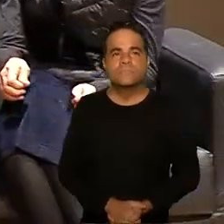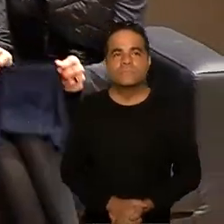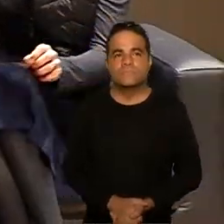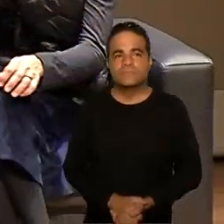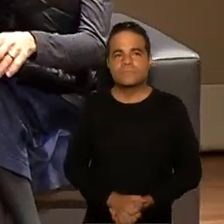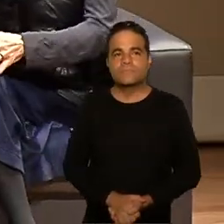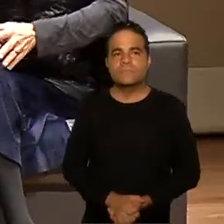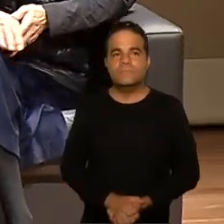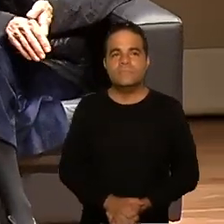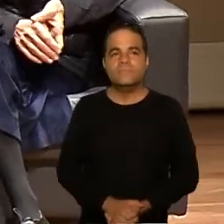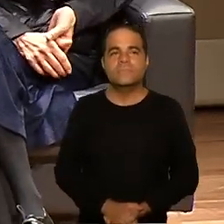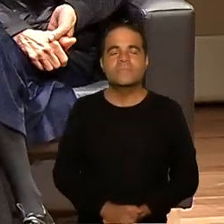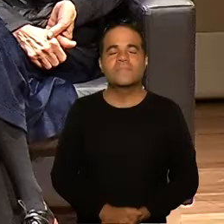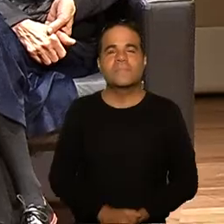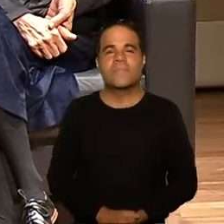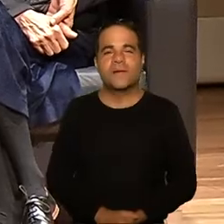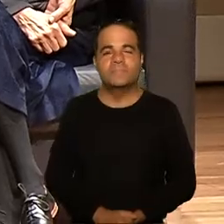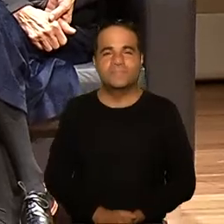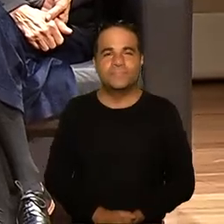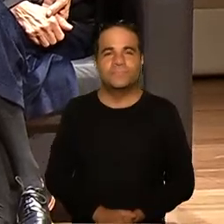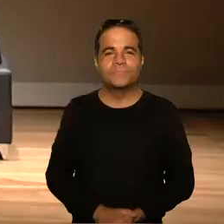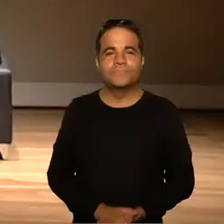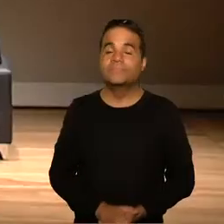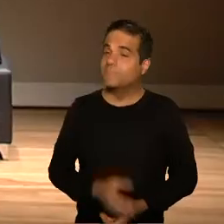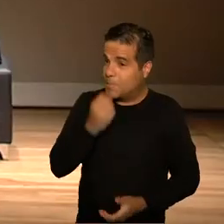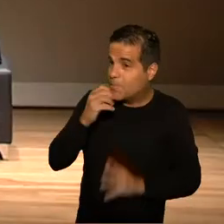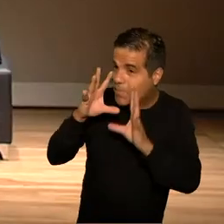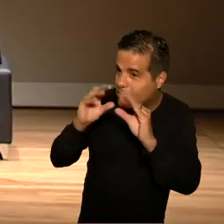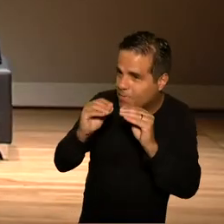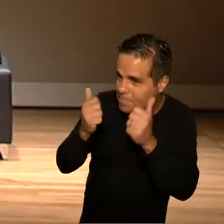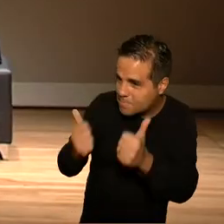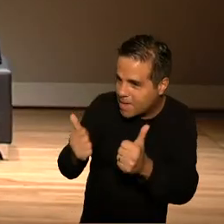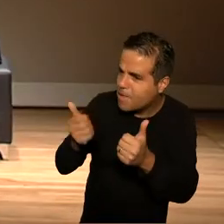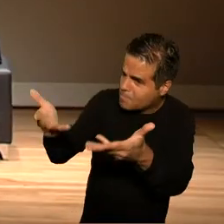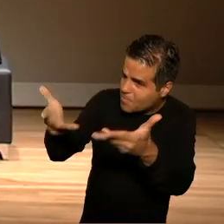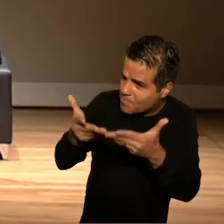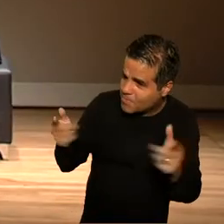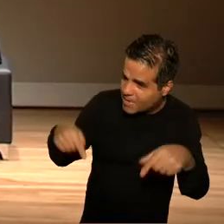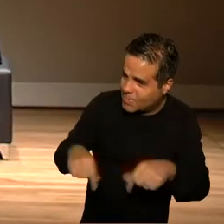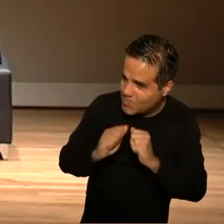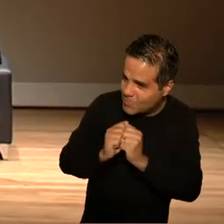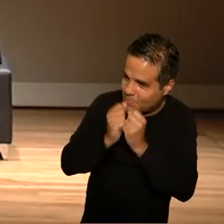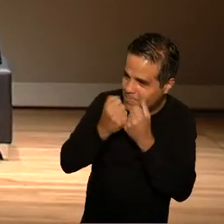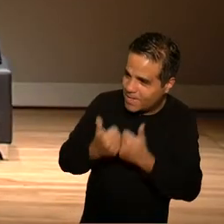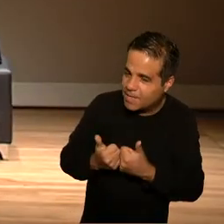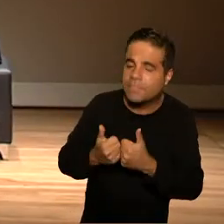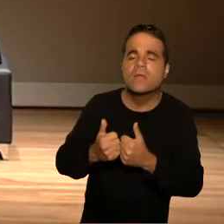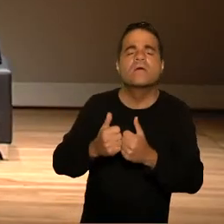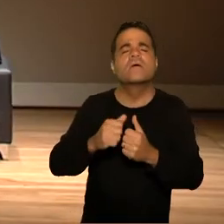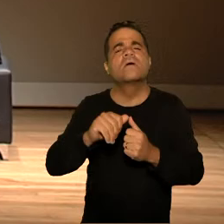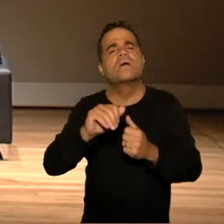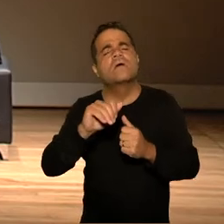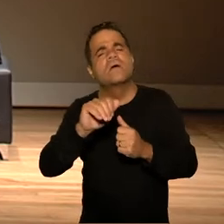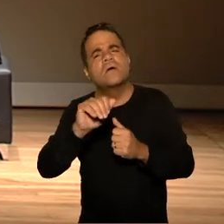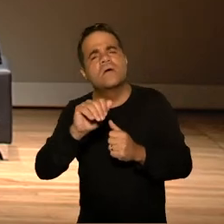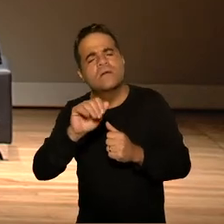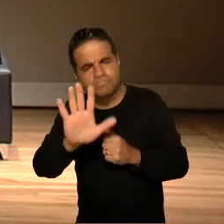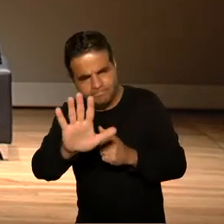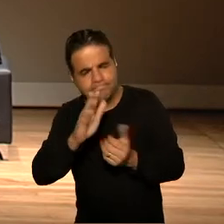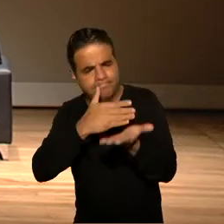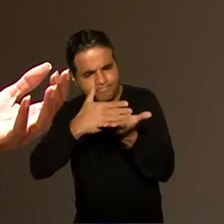boa noite boa noite Diogo bem-vindo Obrigado muito bem eu quero